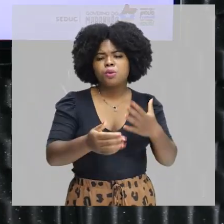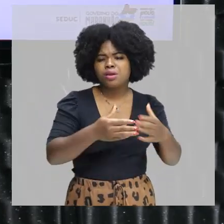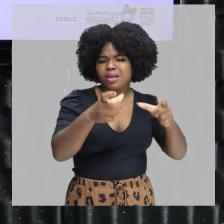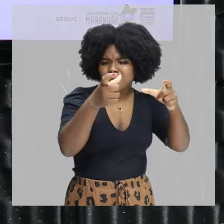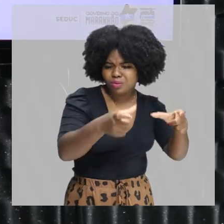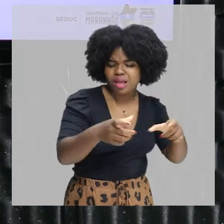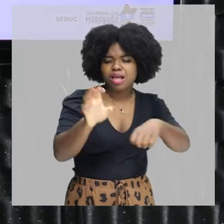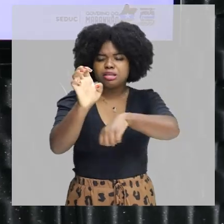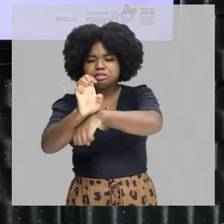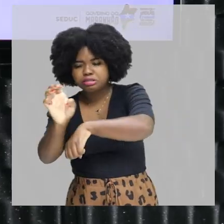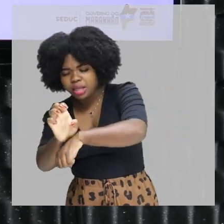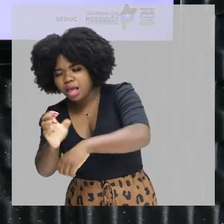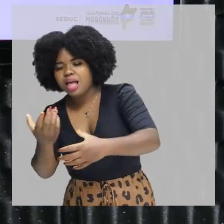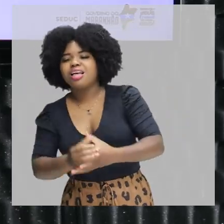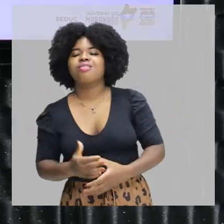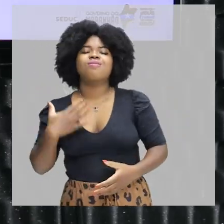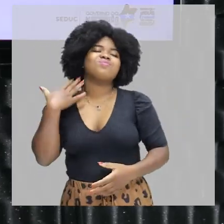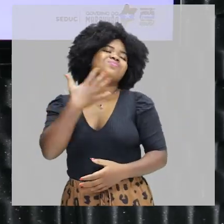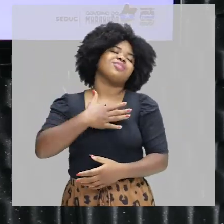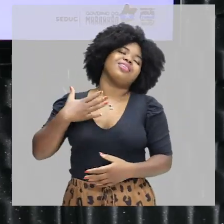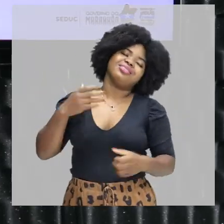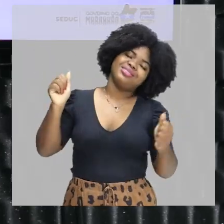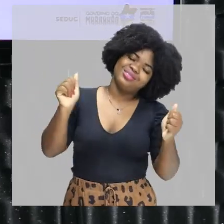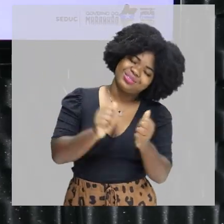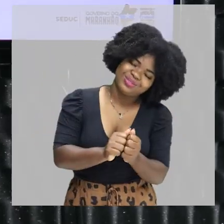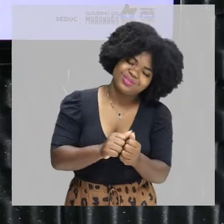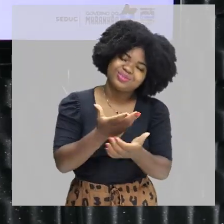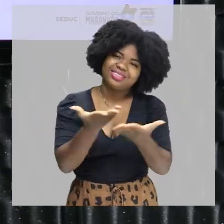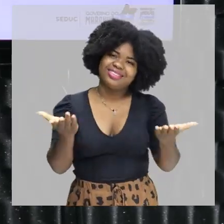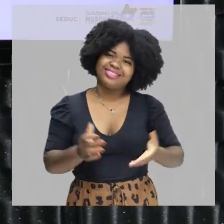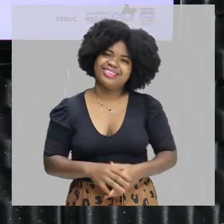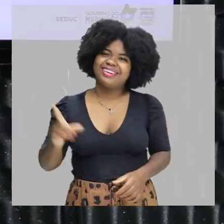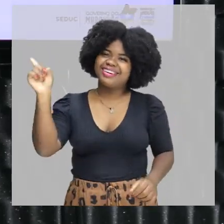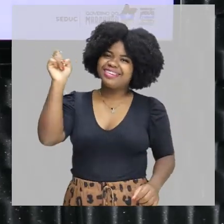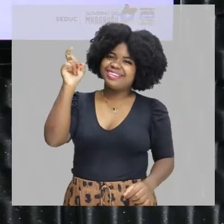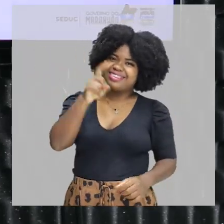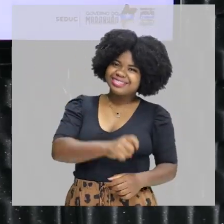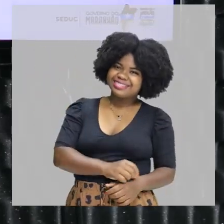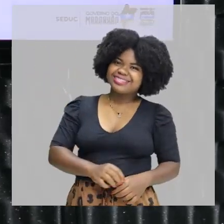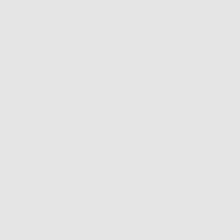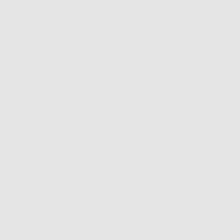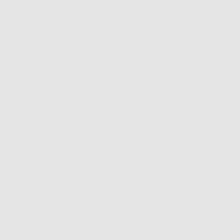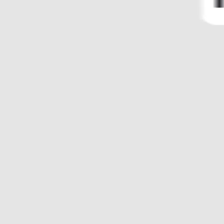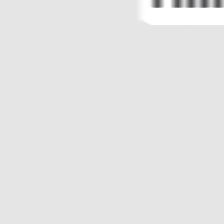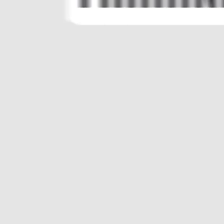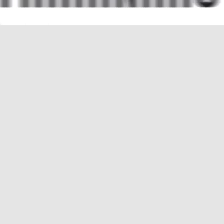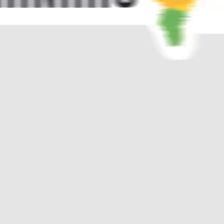estado que você mora, é um prazer tê-los aqui conosco. Compliquei?